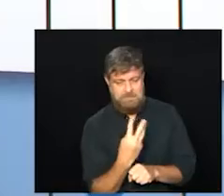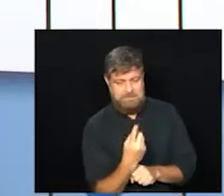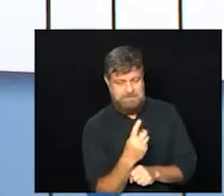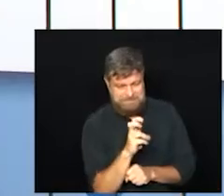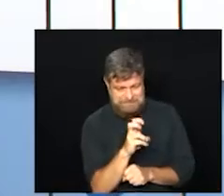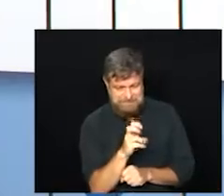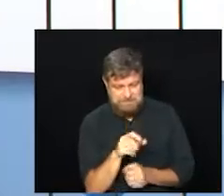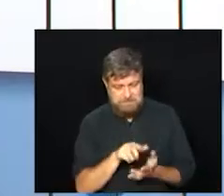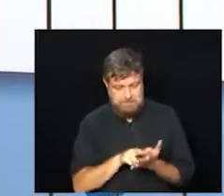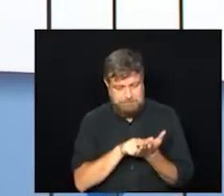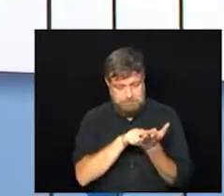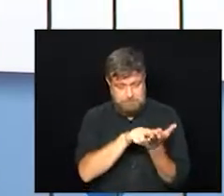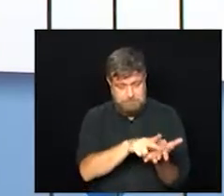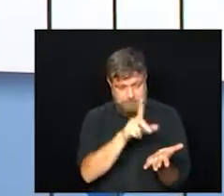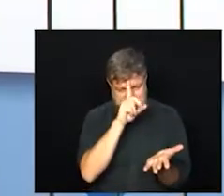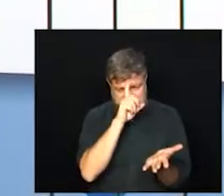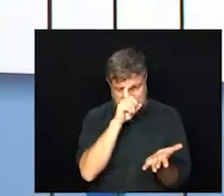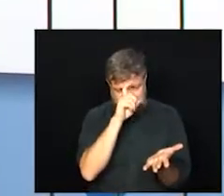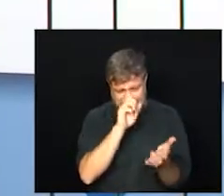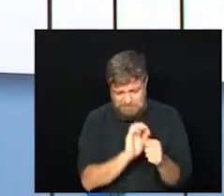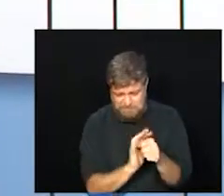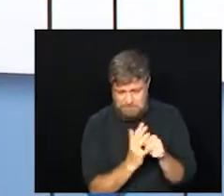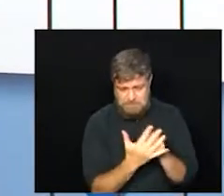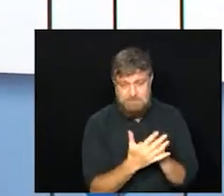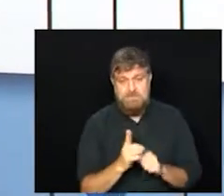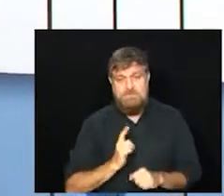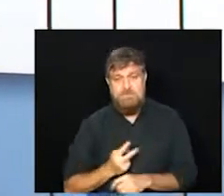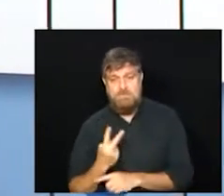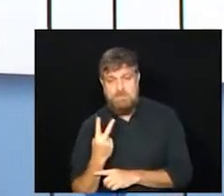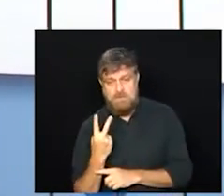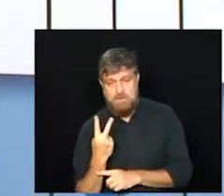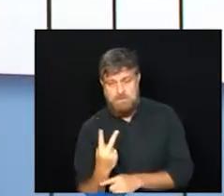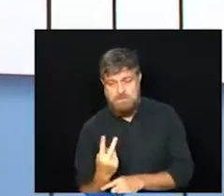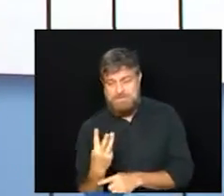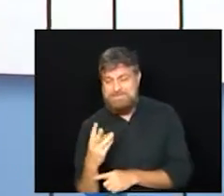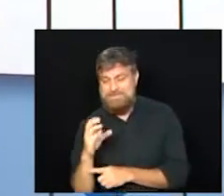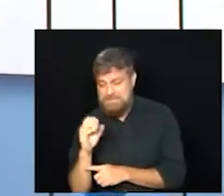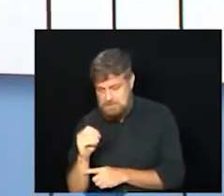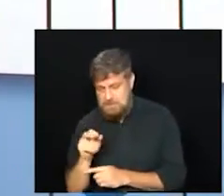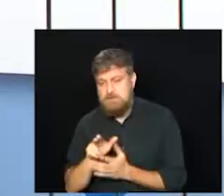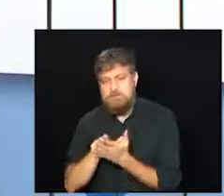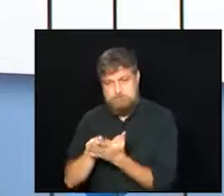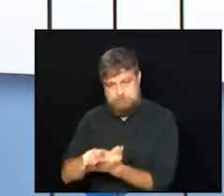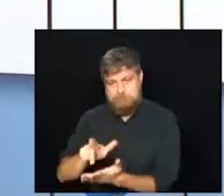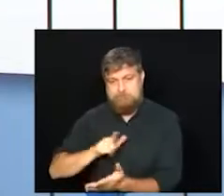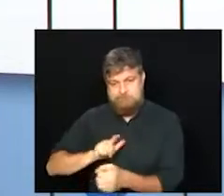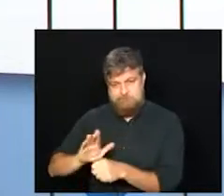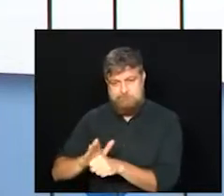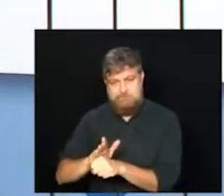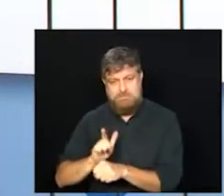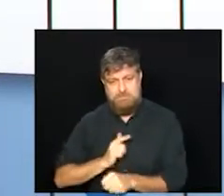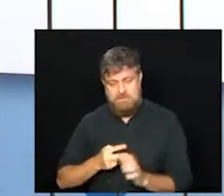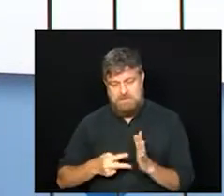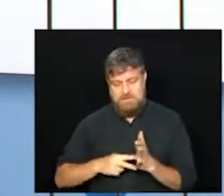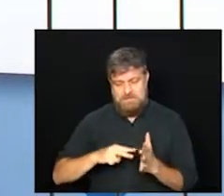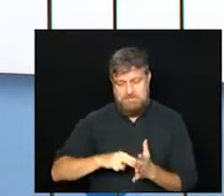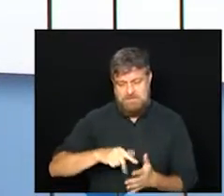UTI exclusivos para a Covid-19, 230 estavam ocupados, o que significa